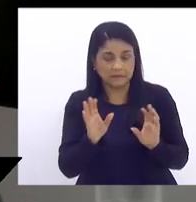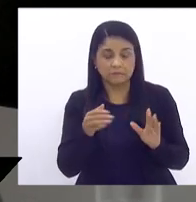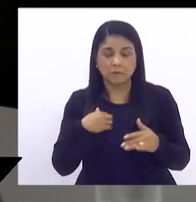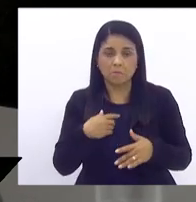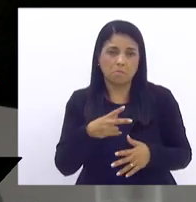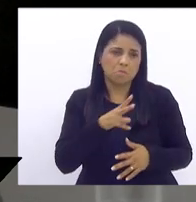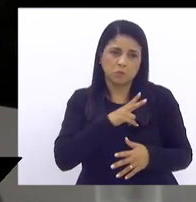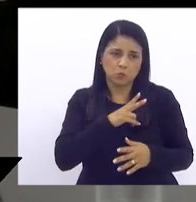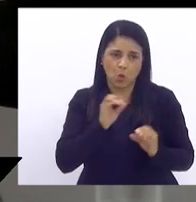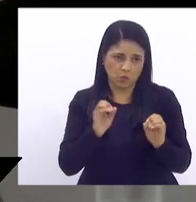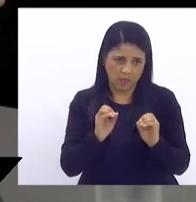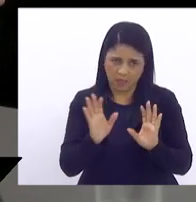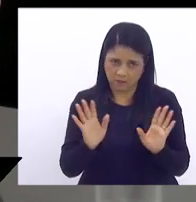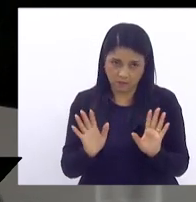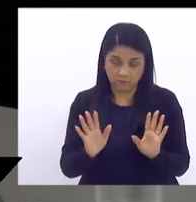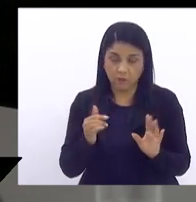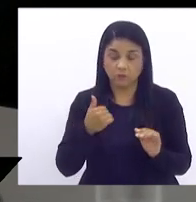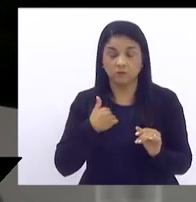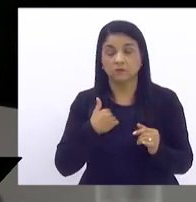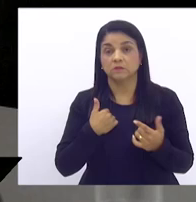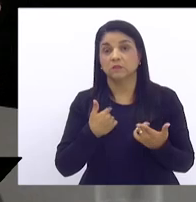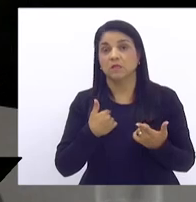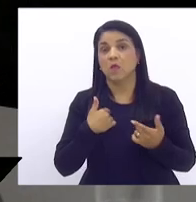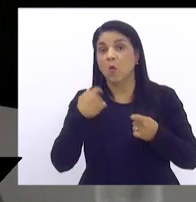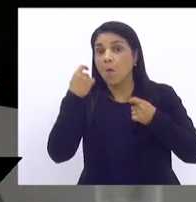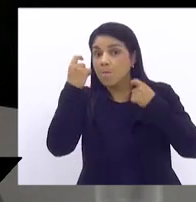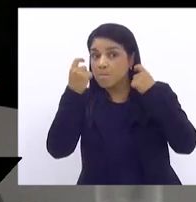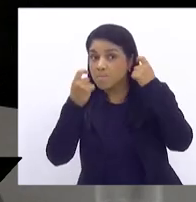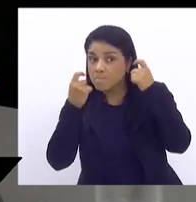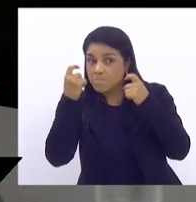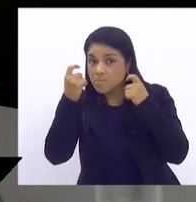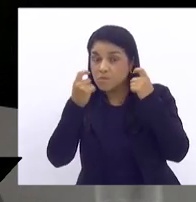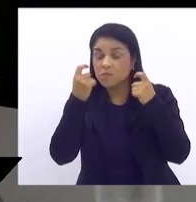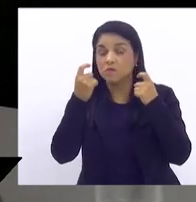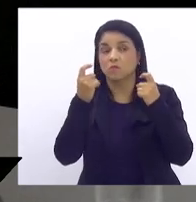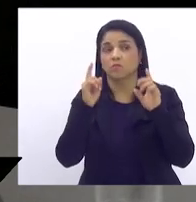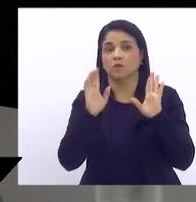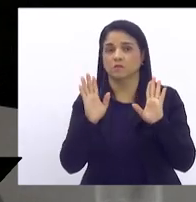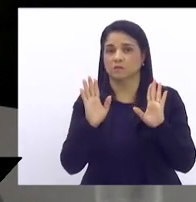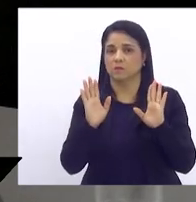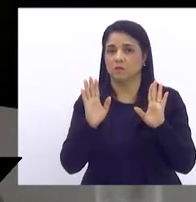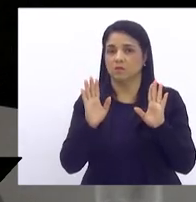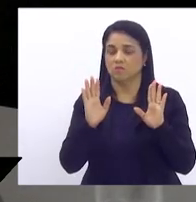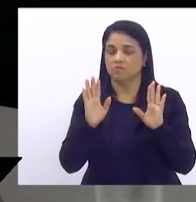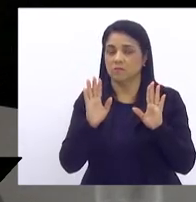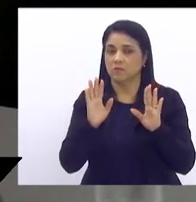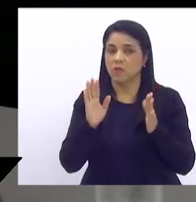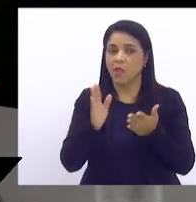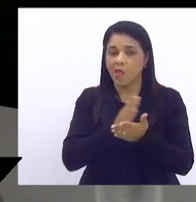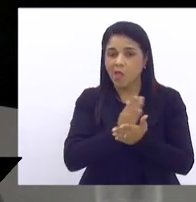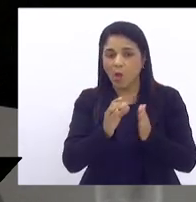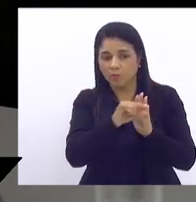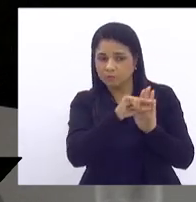pessoal, Vossa Excelência sabe. Eu tenho uma preocupação e uma divergência em alguns posicionamentos, Vossa